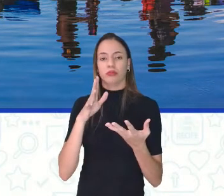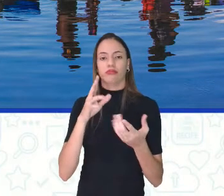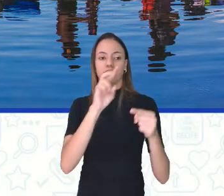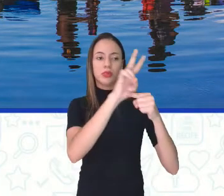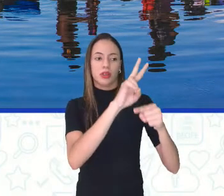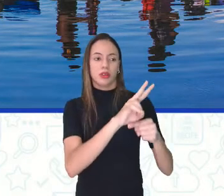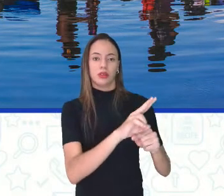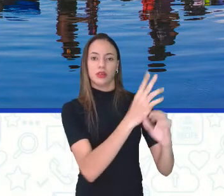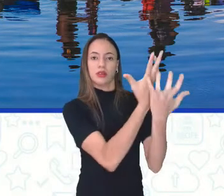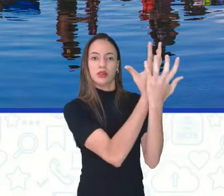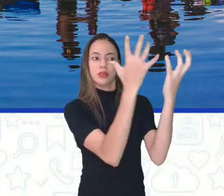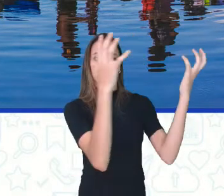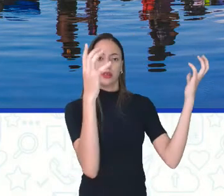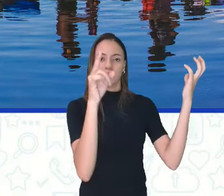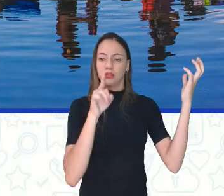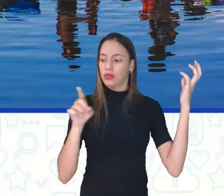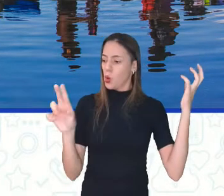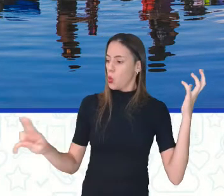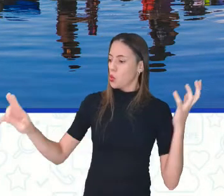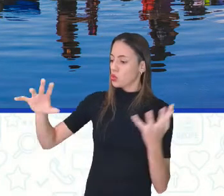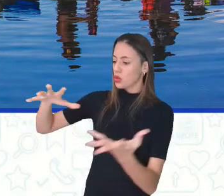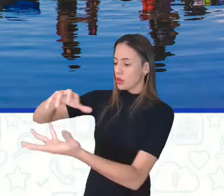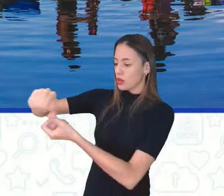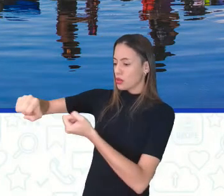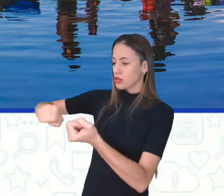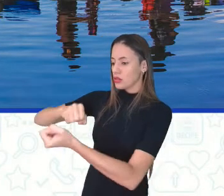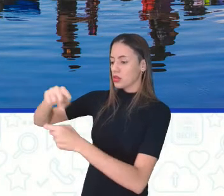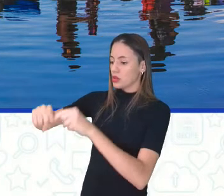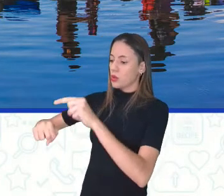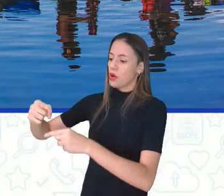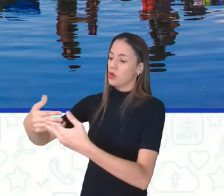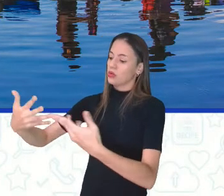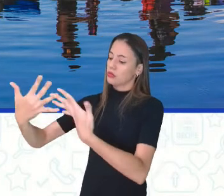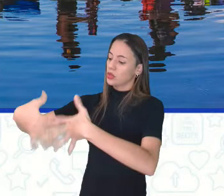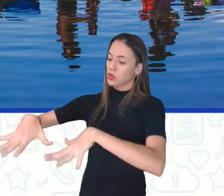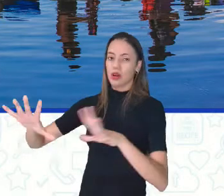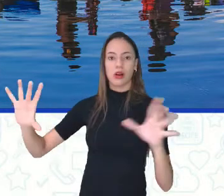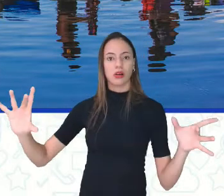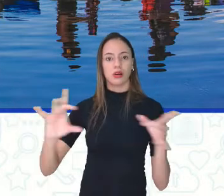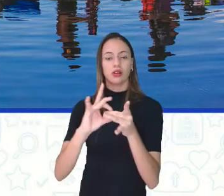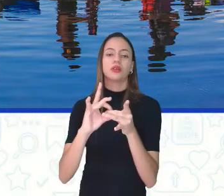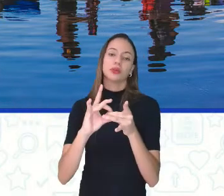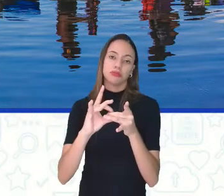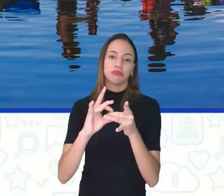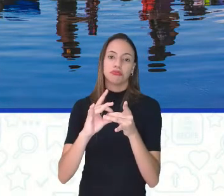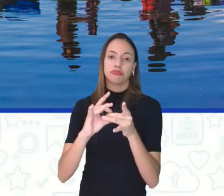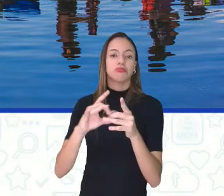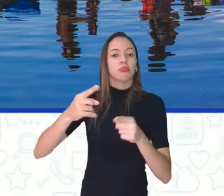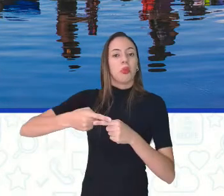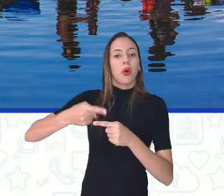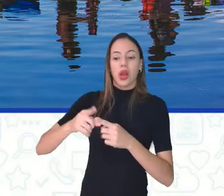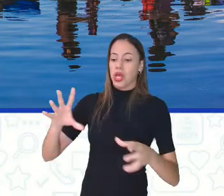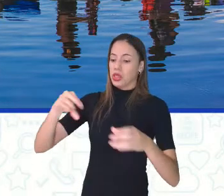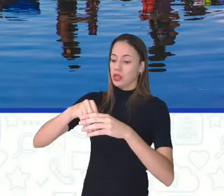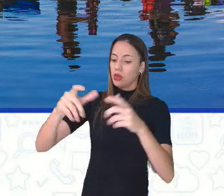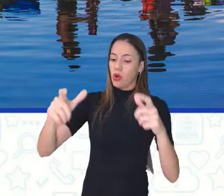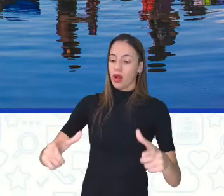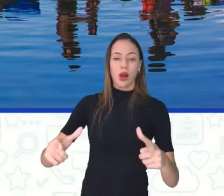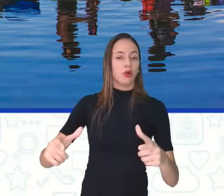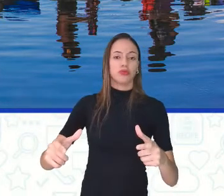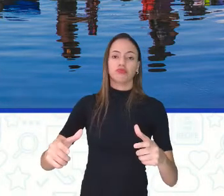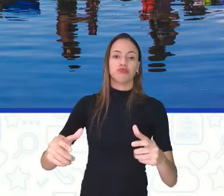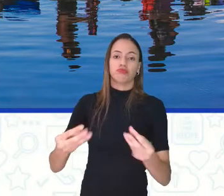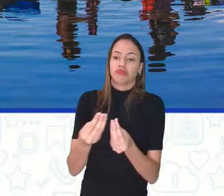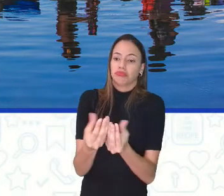da natureza com o uso sustentável de parte dos recursos naturais que estão disponíveis ali naquele território, tá